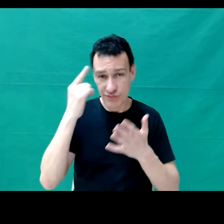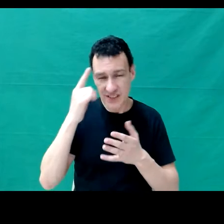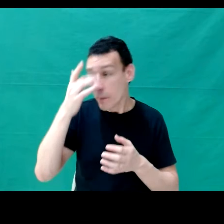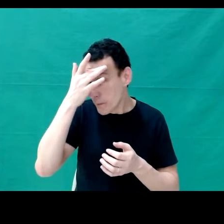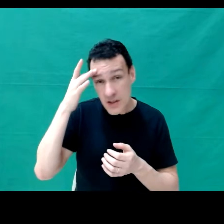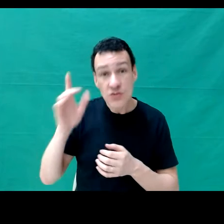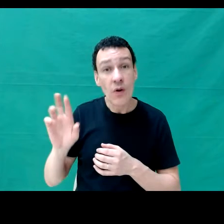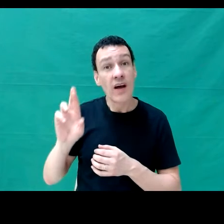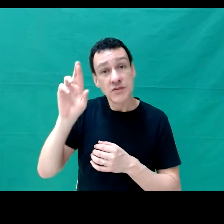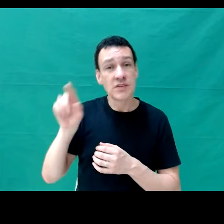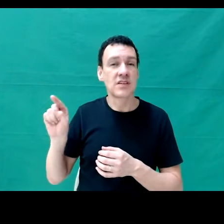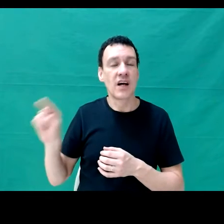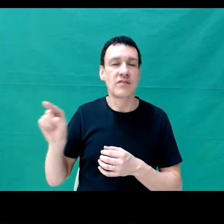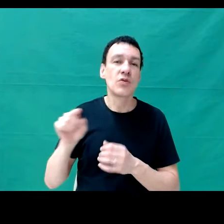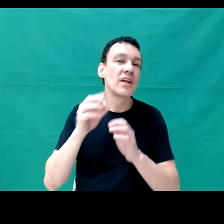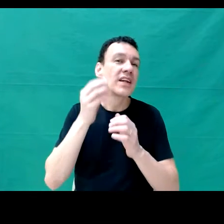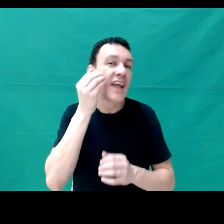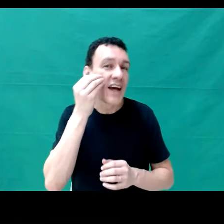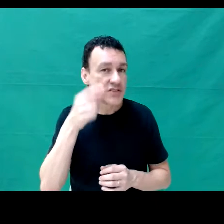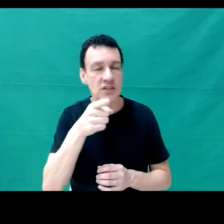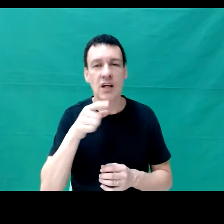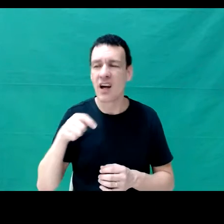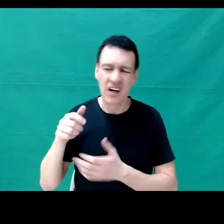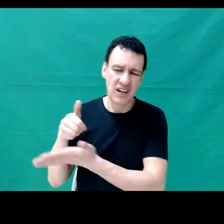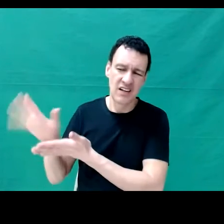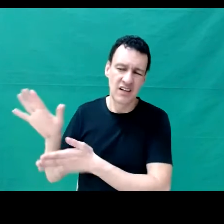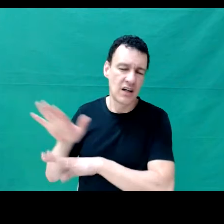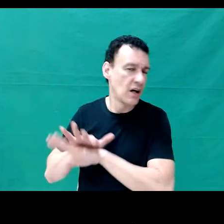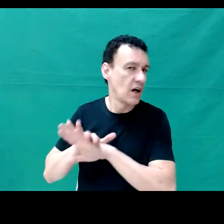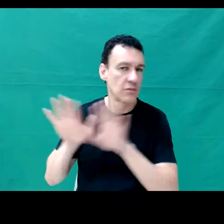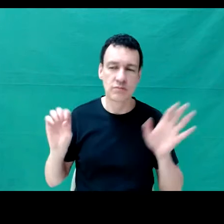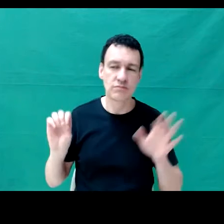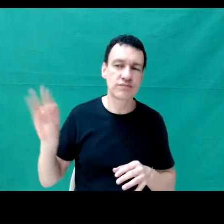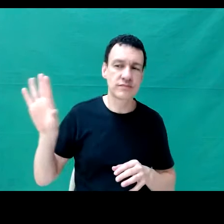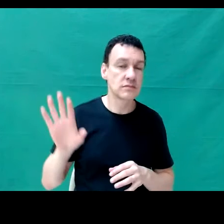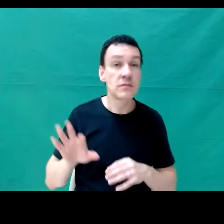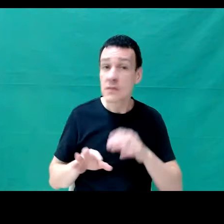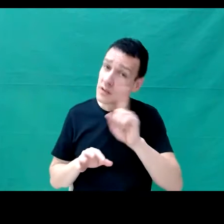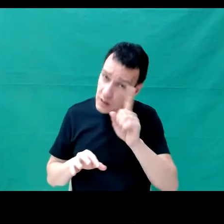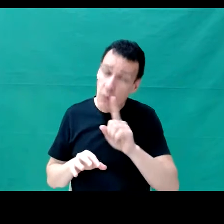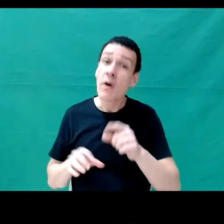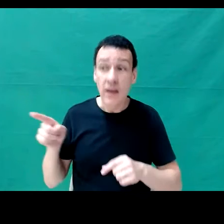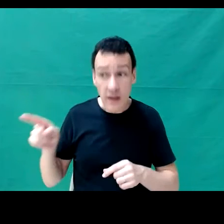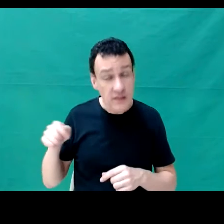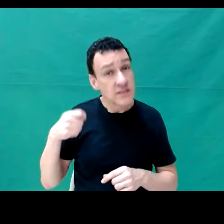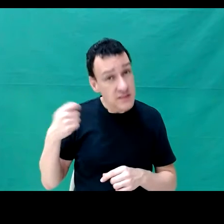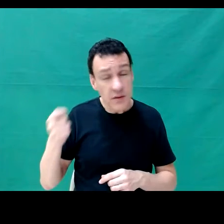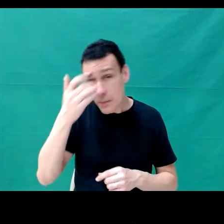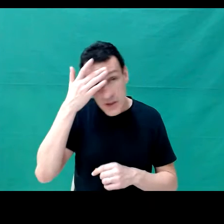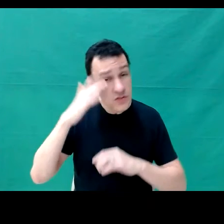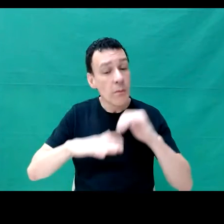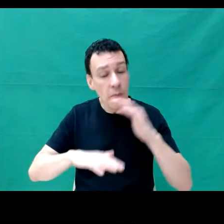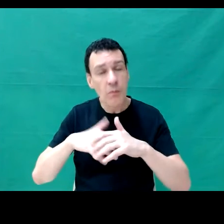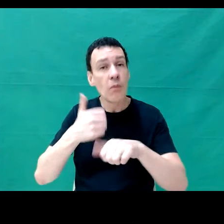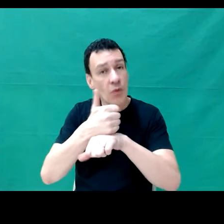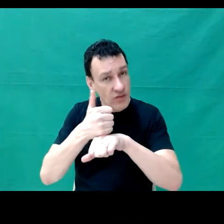acessibilidade, eles são responsabilidade, né, dos testers. O automatizador, nesse caso aqui, ele vem